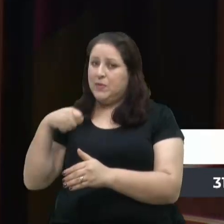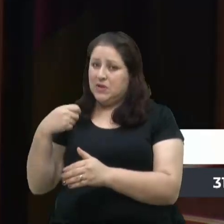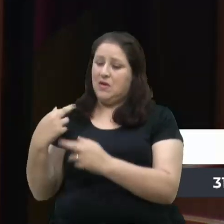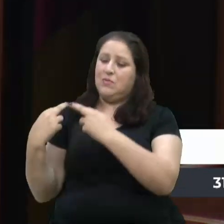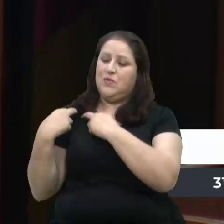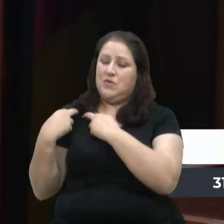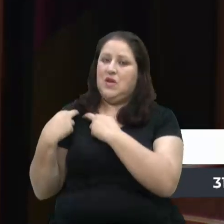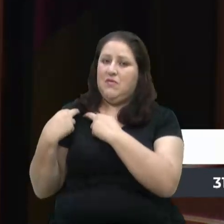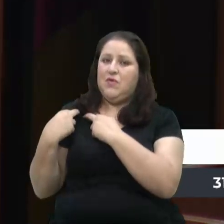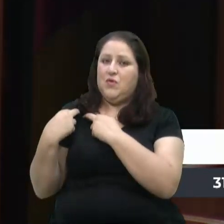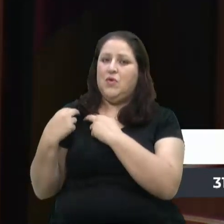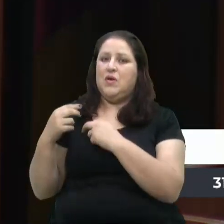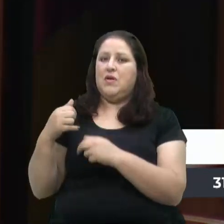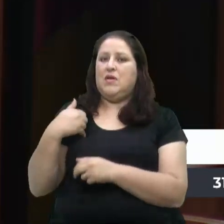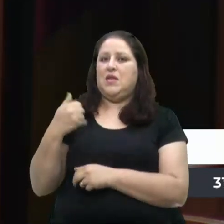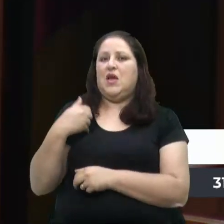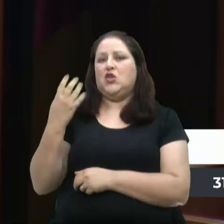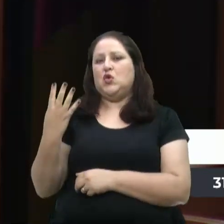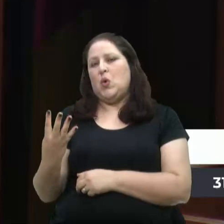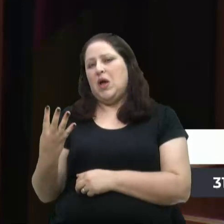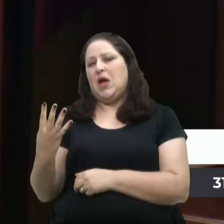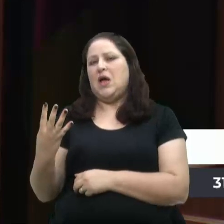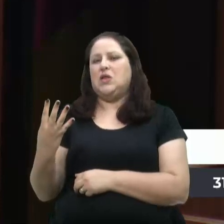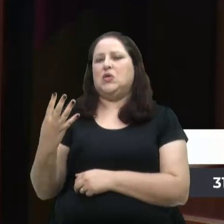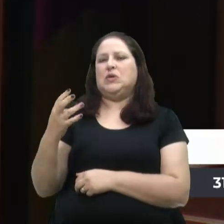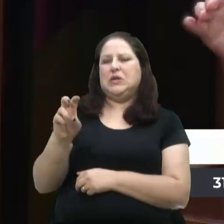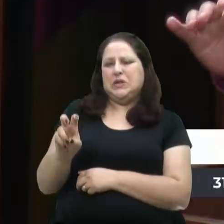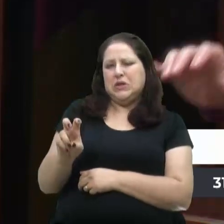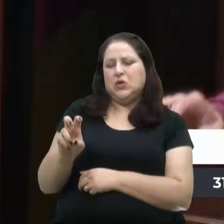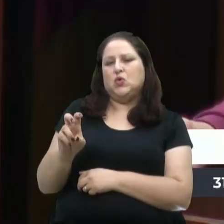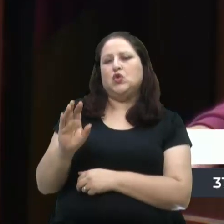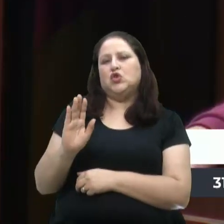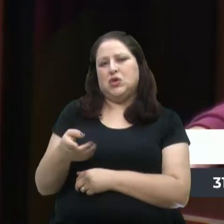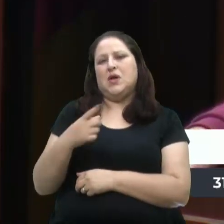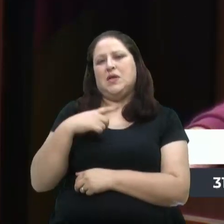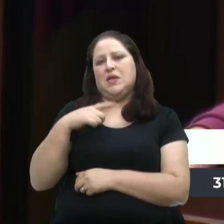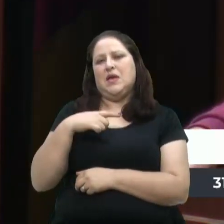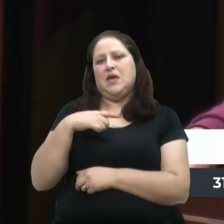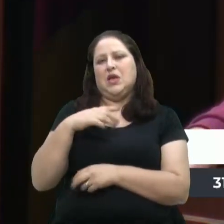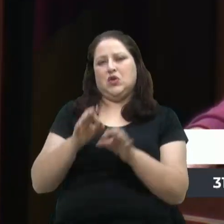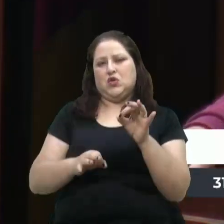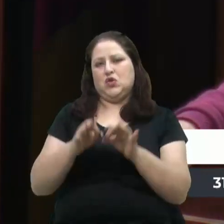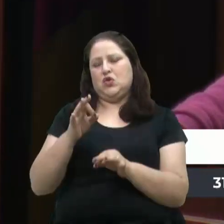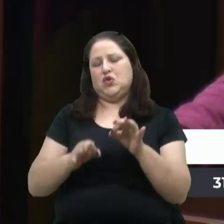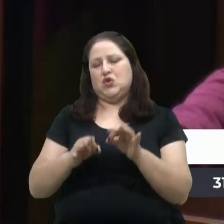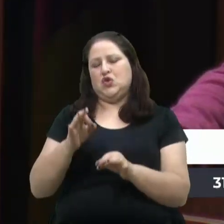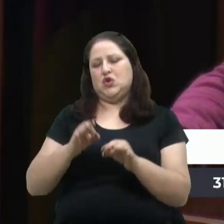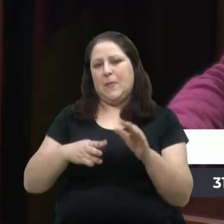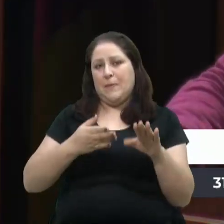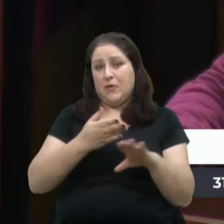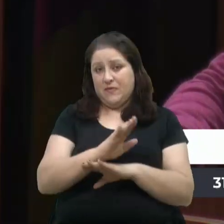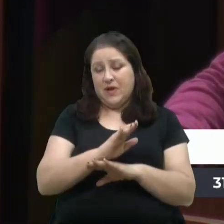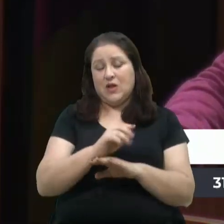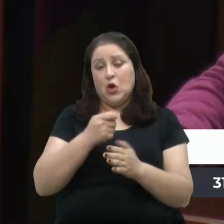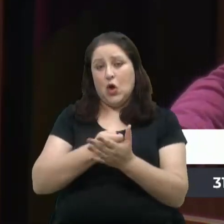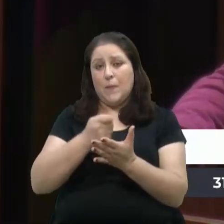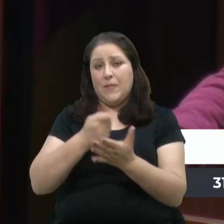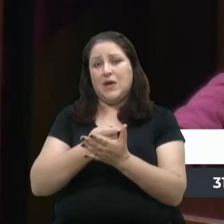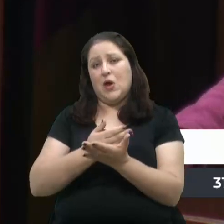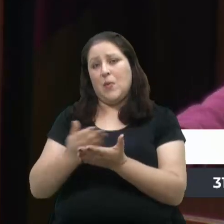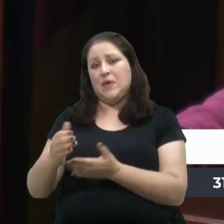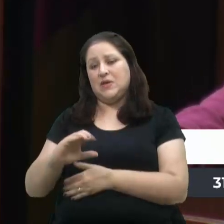dos quatro a cinco e hoje já tem jurisprudência que obriga desde a creche é isso E aí as